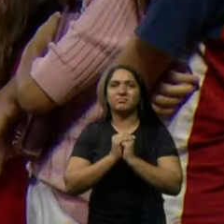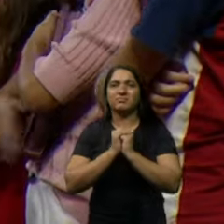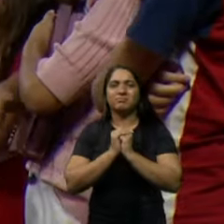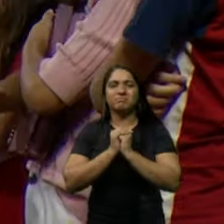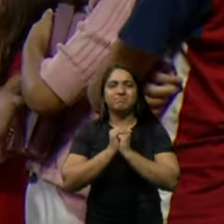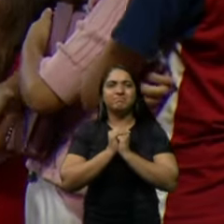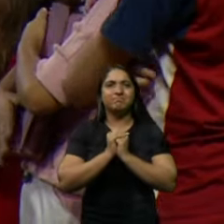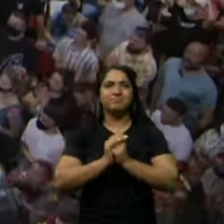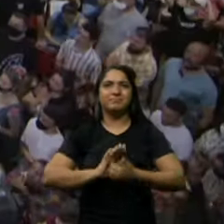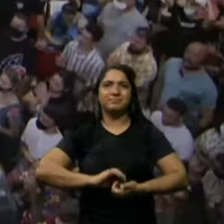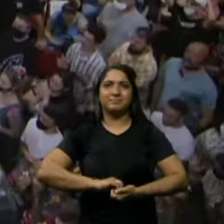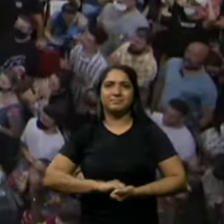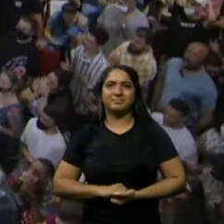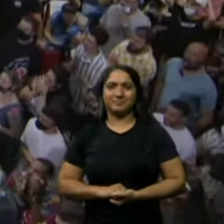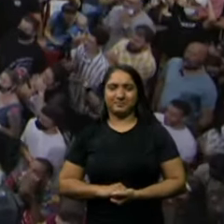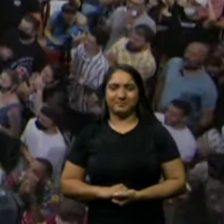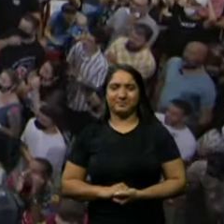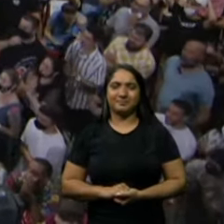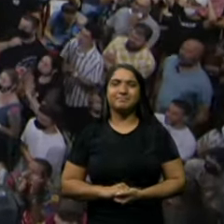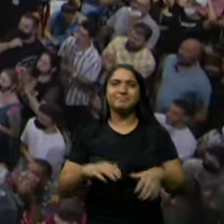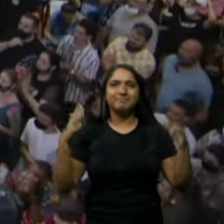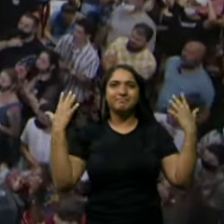amém e